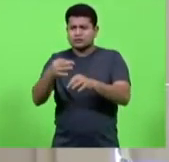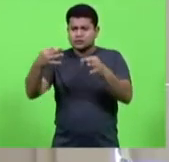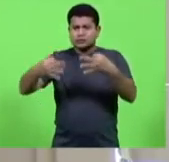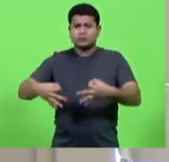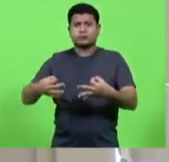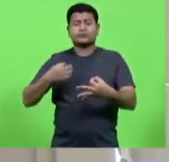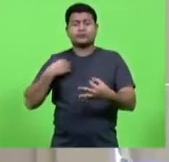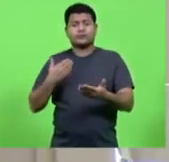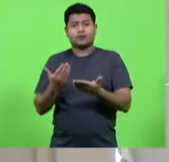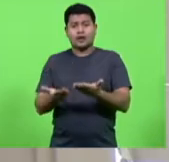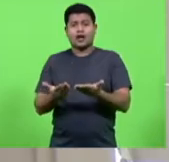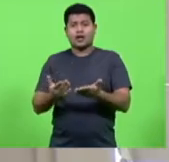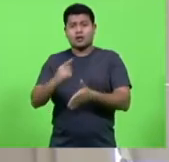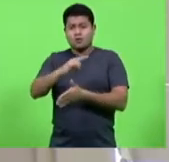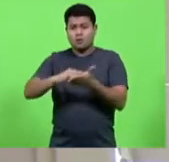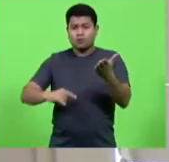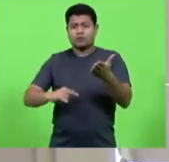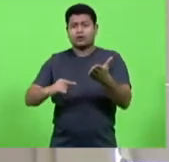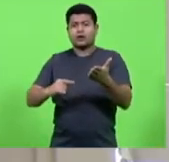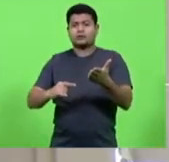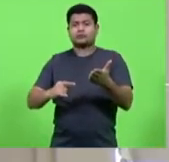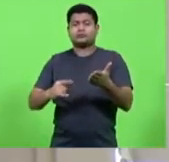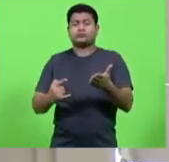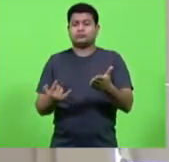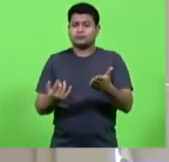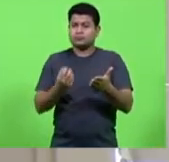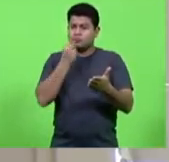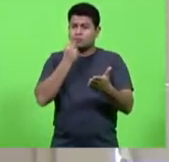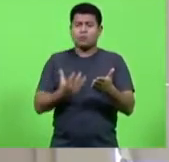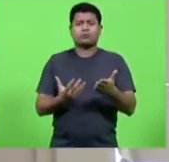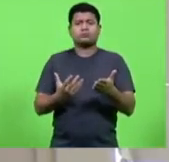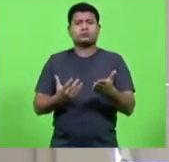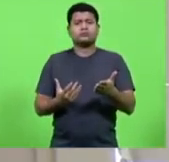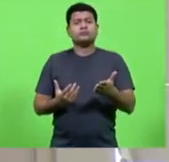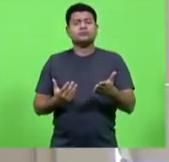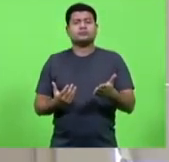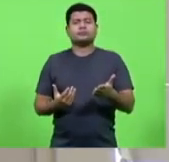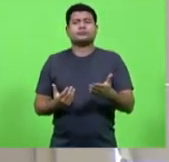termo de ajustamento de conduta, repito, de forma